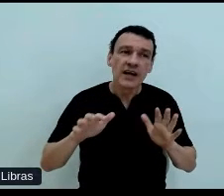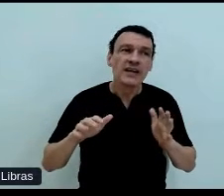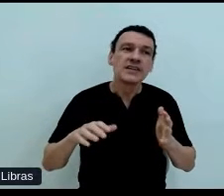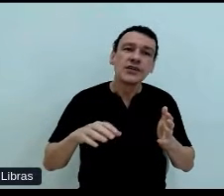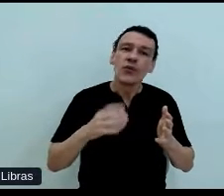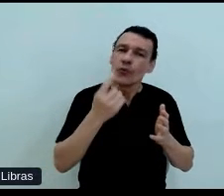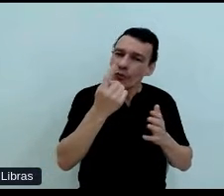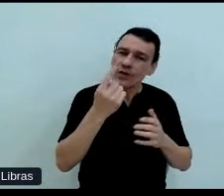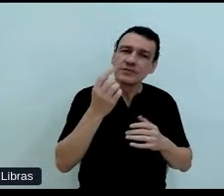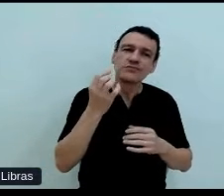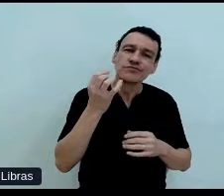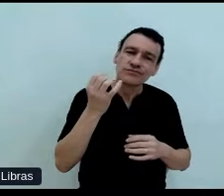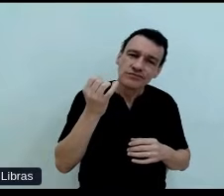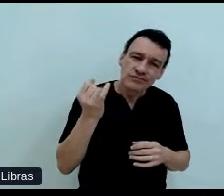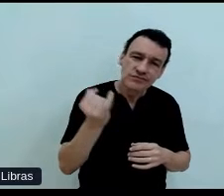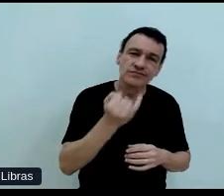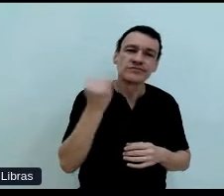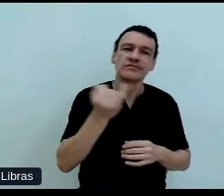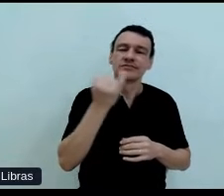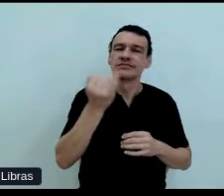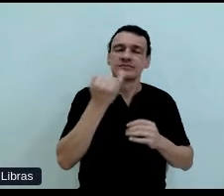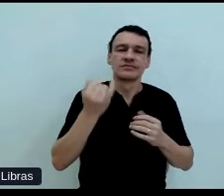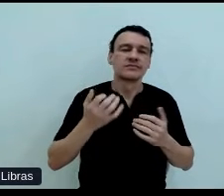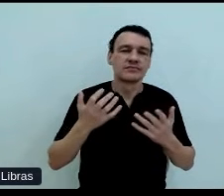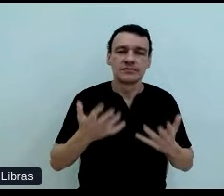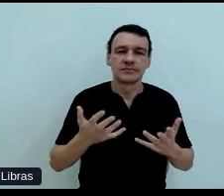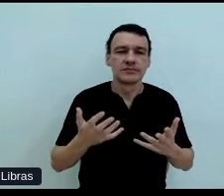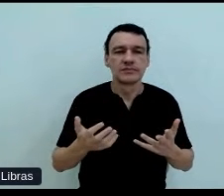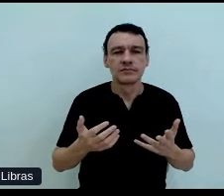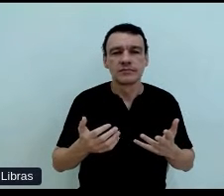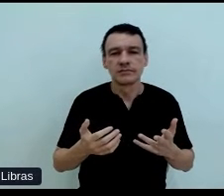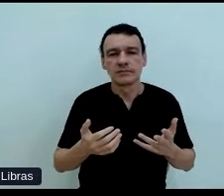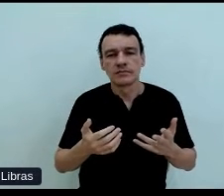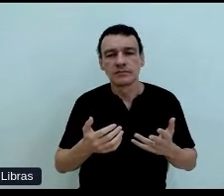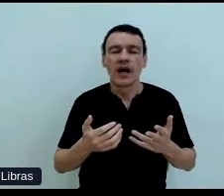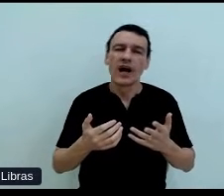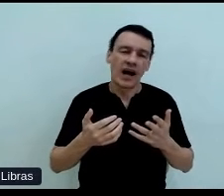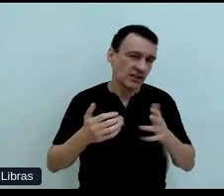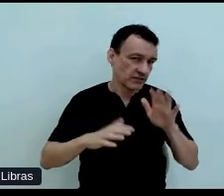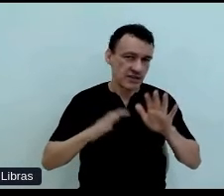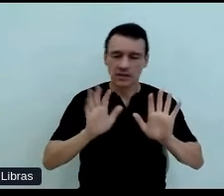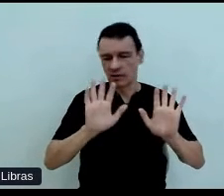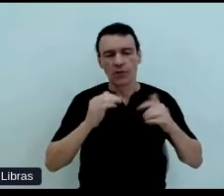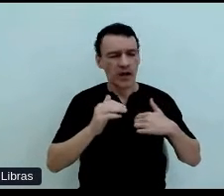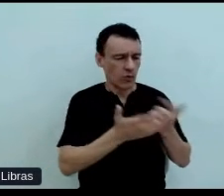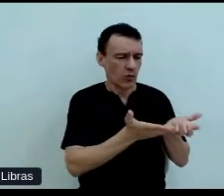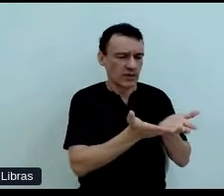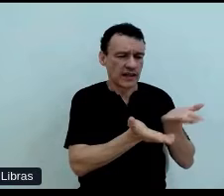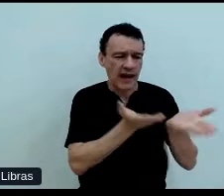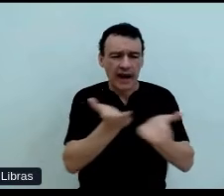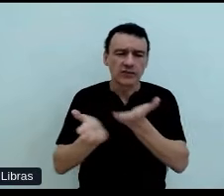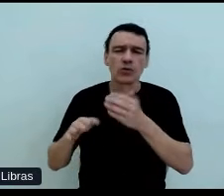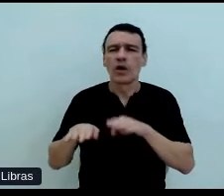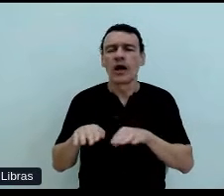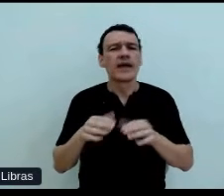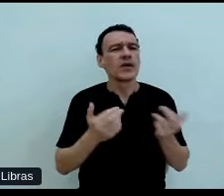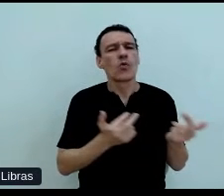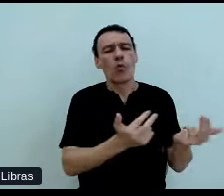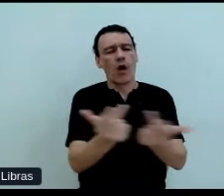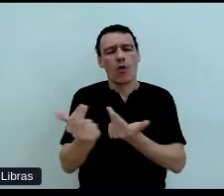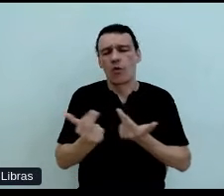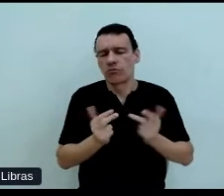que a gente tem que olhar. Muita gente fala, não, todo mundo trata com igualdade, eu vou tratar todo mundo da forma